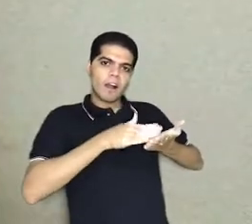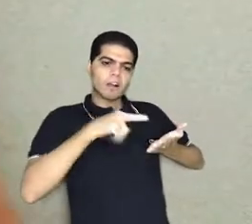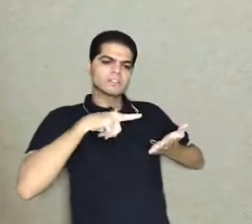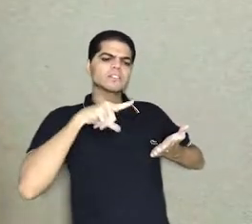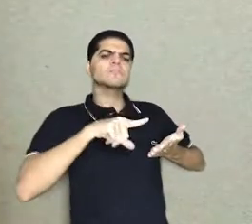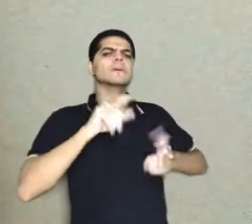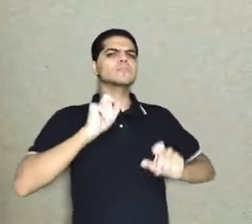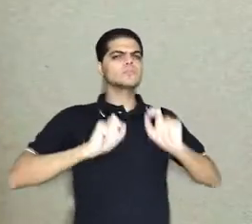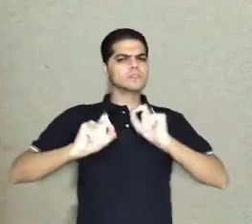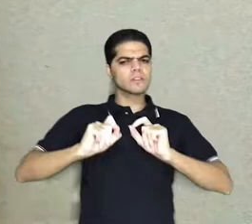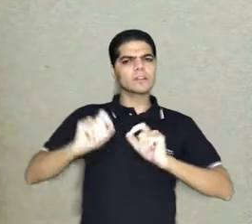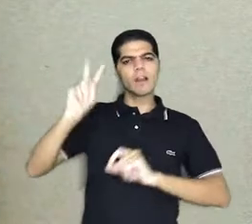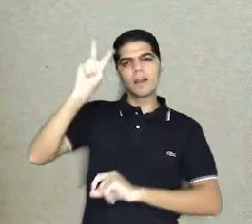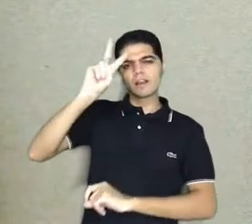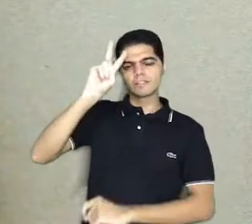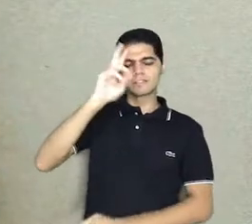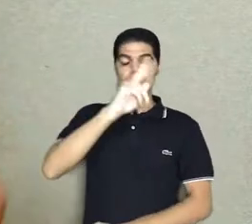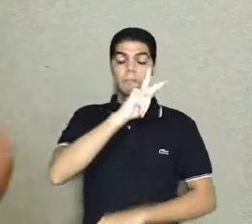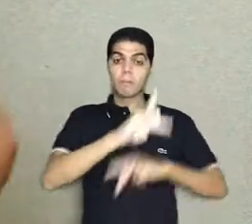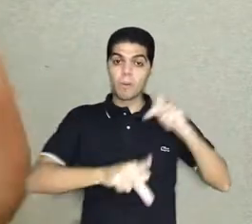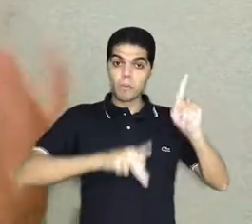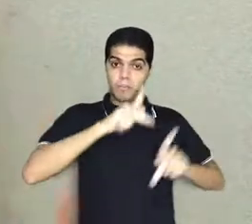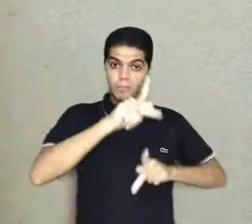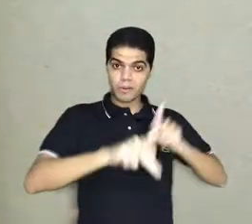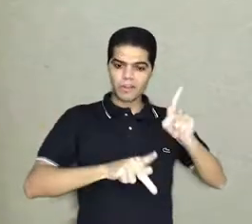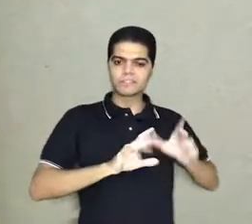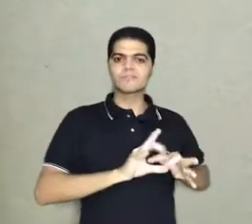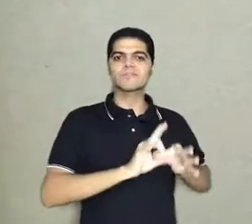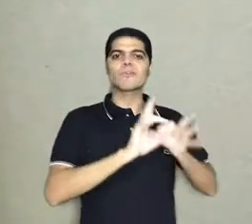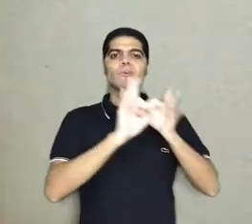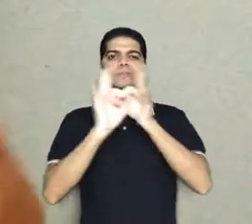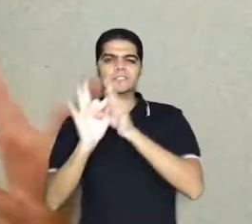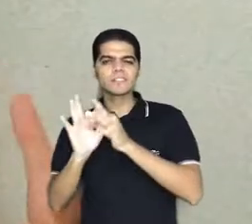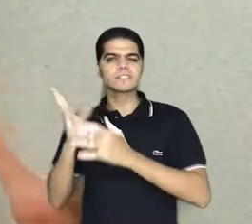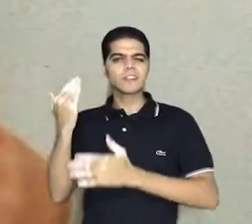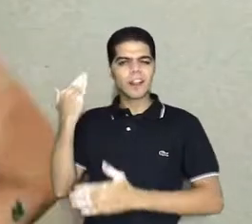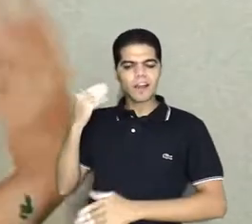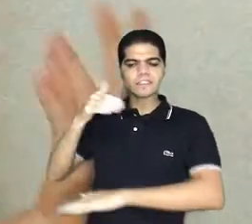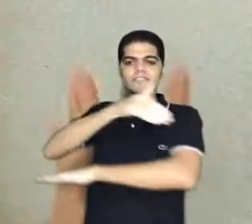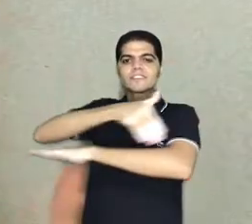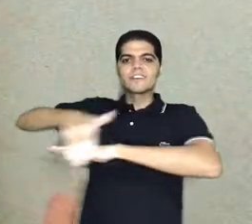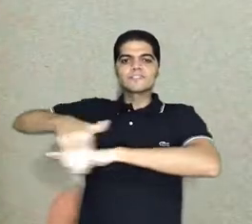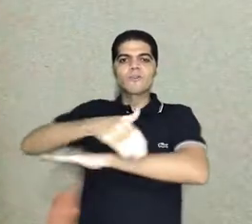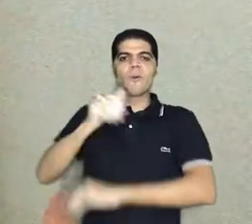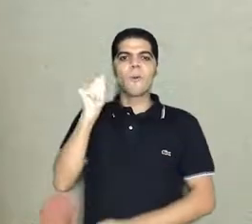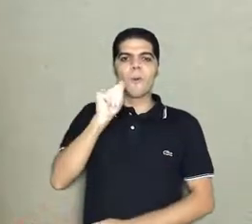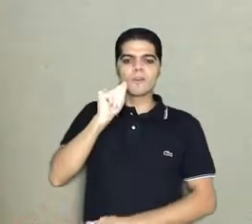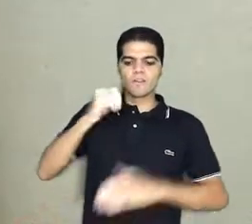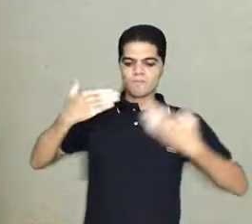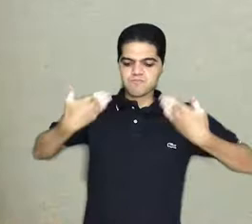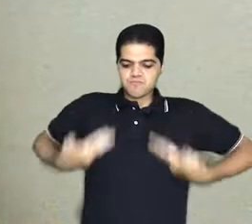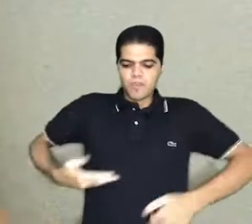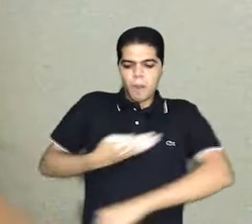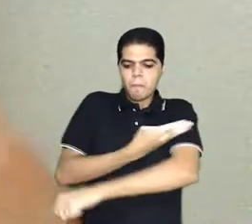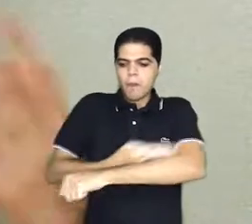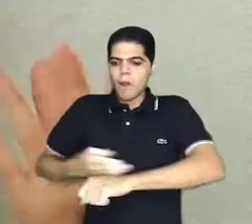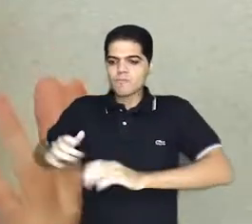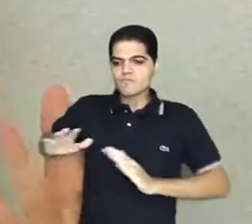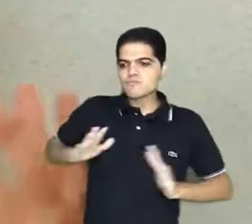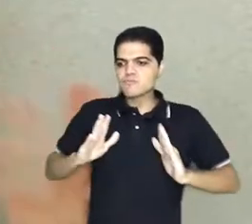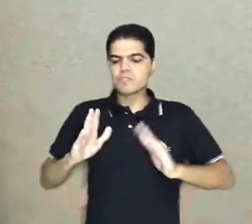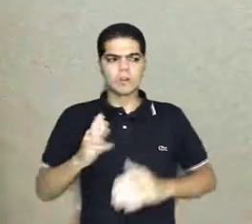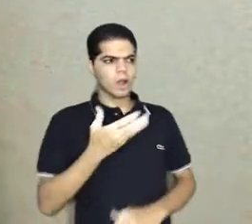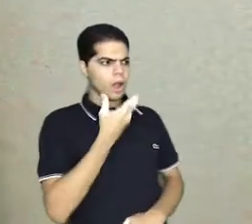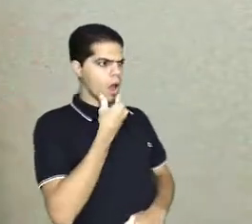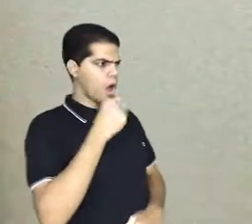no contexto das guerras da independência, elas saíam às ruas de branco e assustavam as tropas portuguesas, que pensavam ser